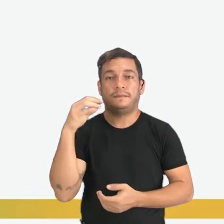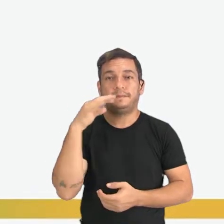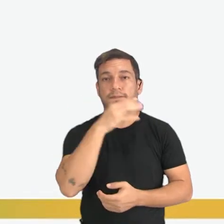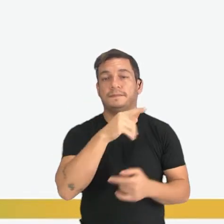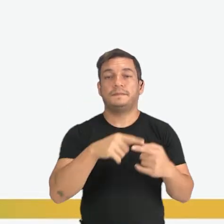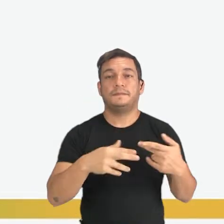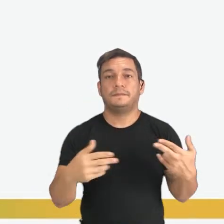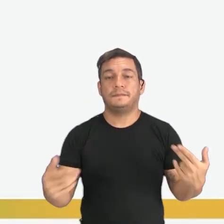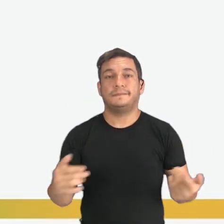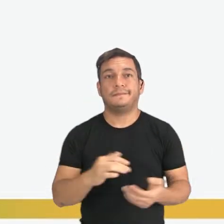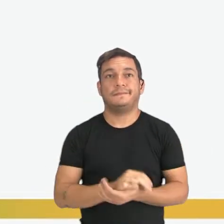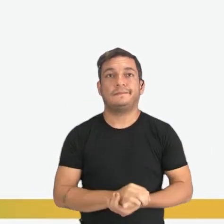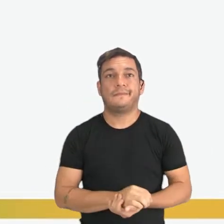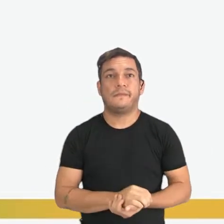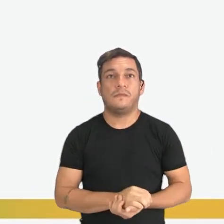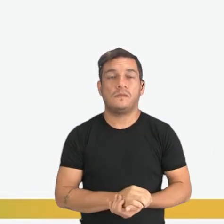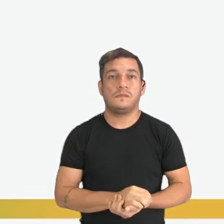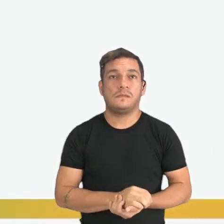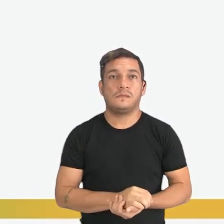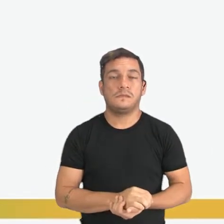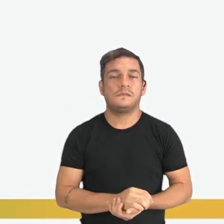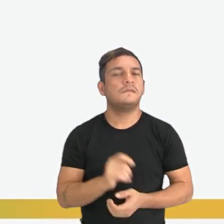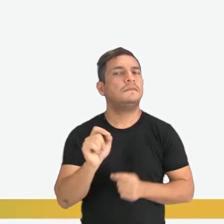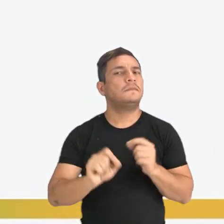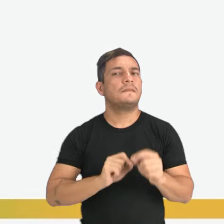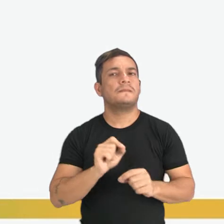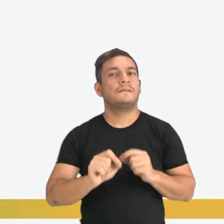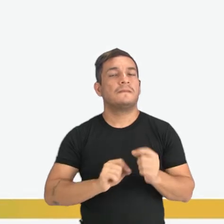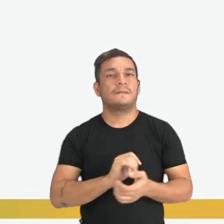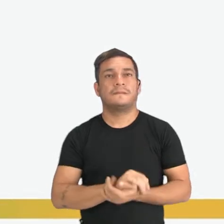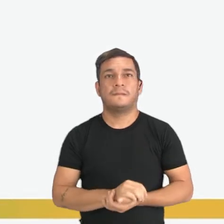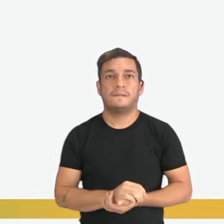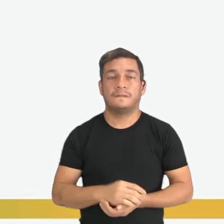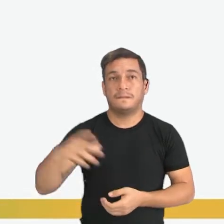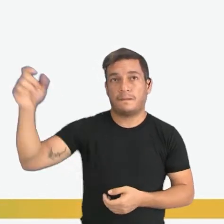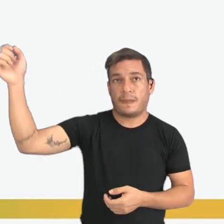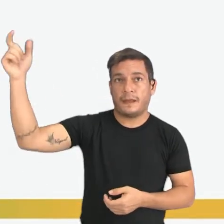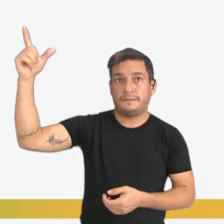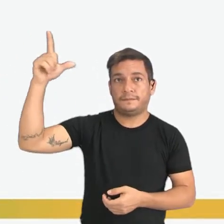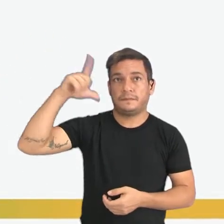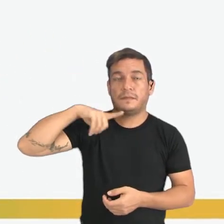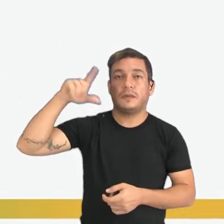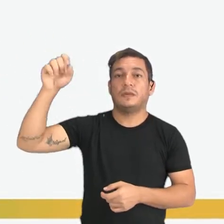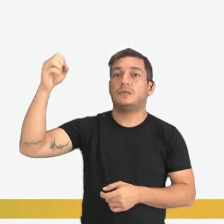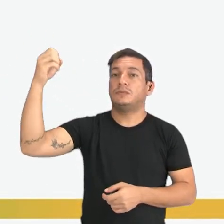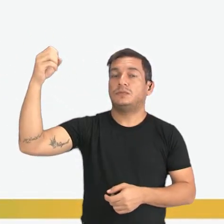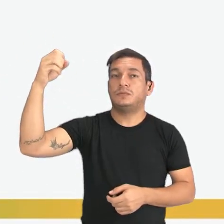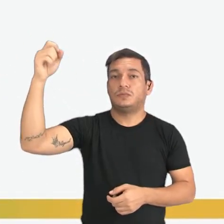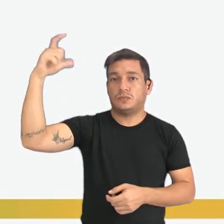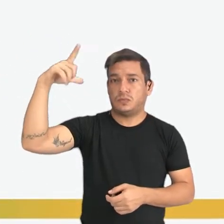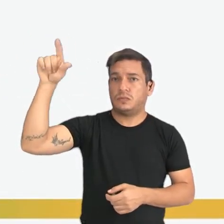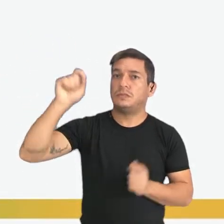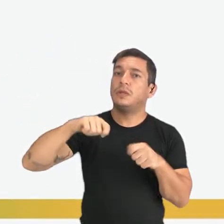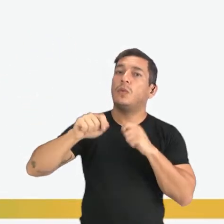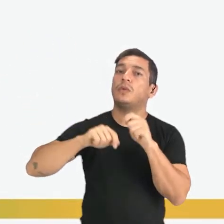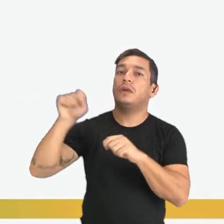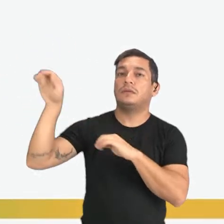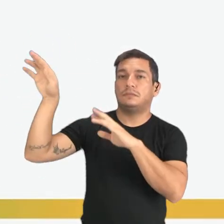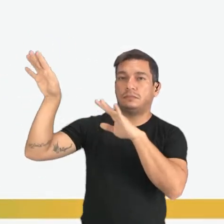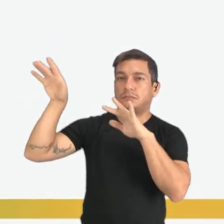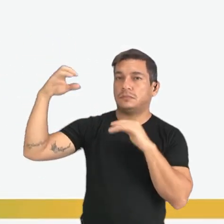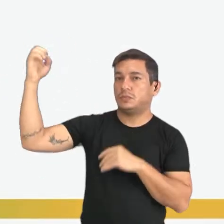Aquecimento de objetos. O que vem a ser isso? O Sol emite luz, que pode